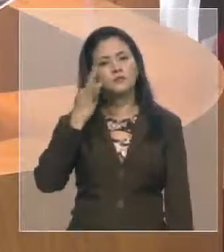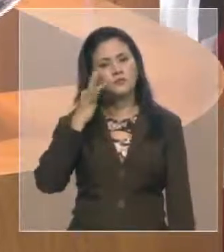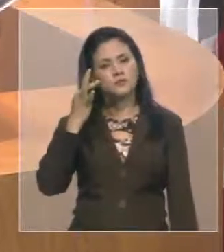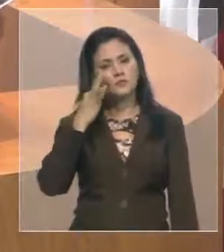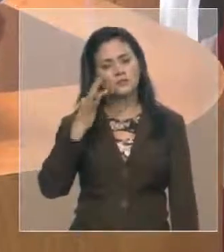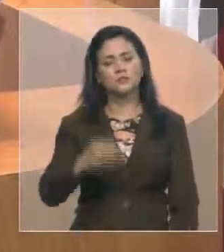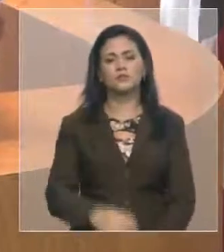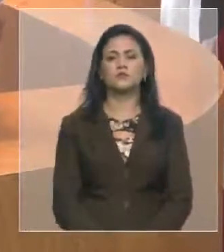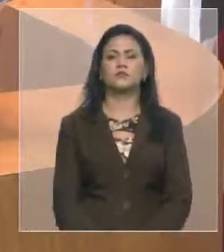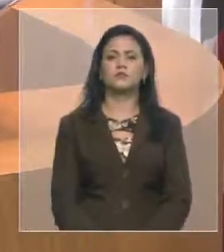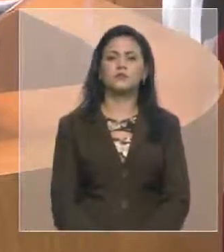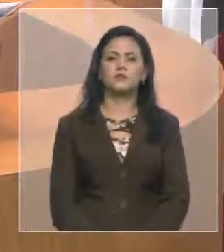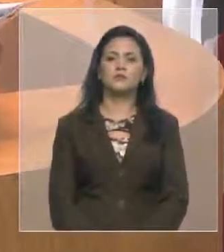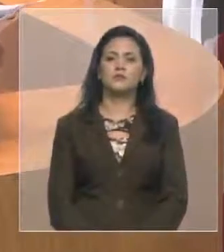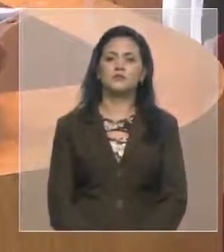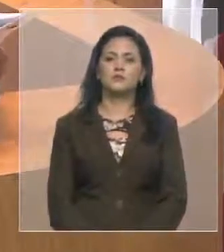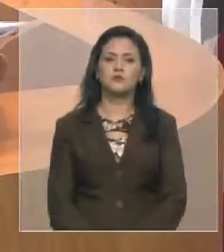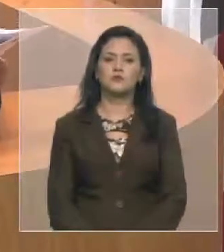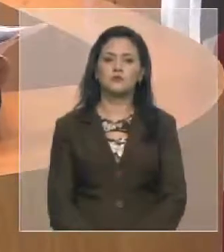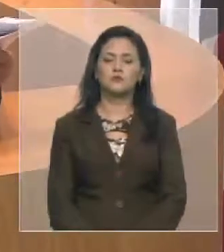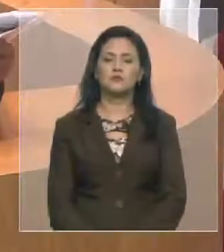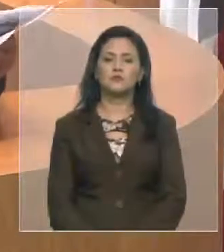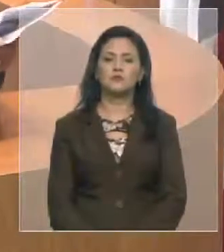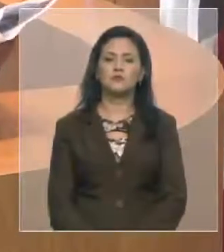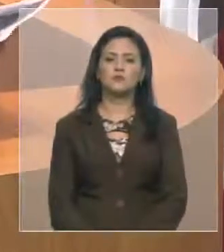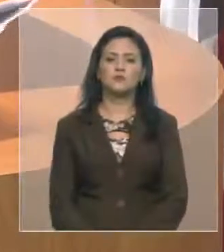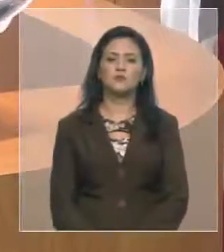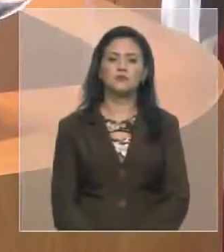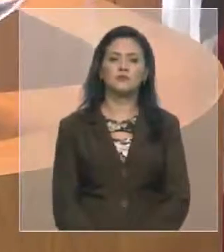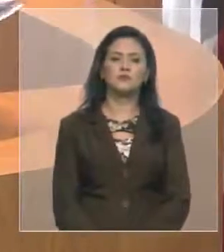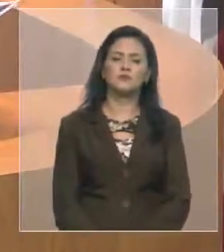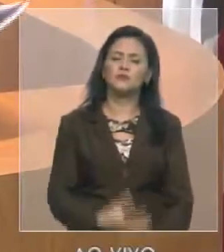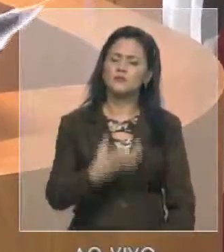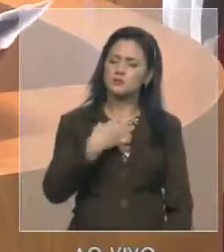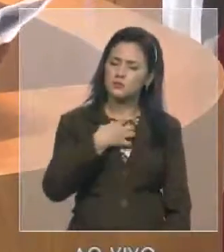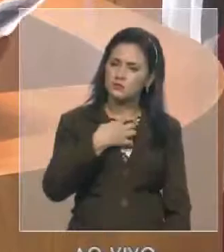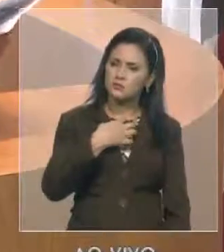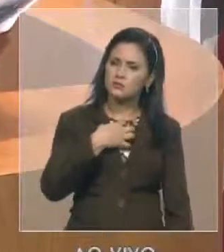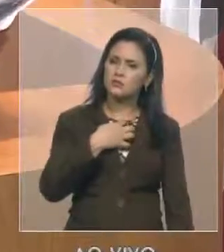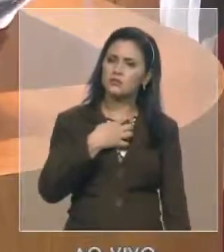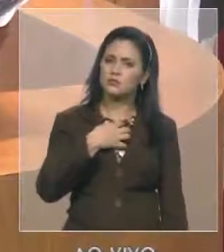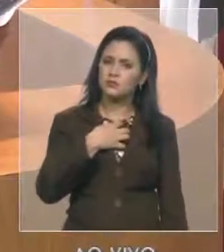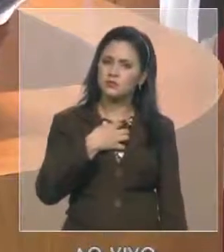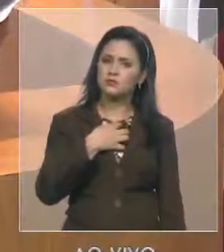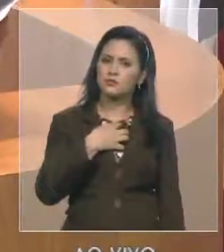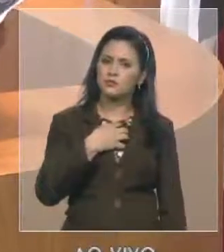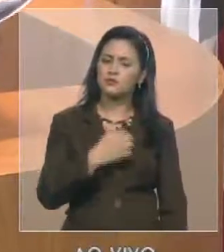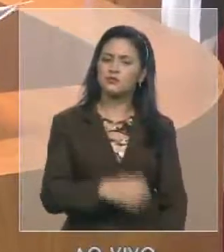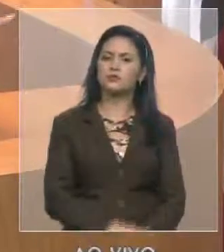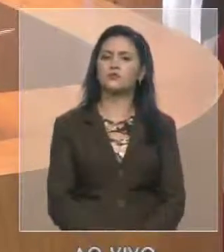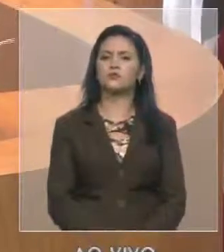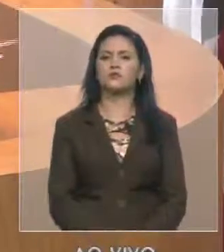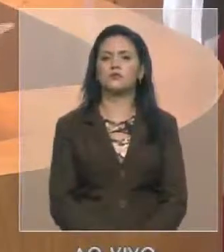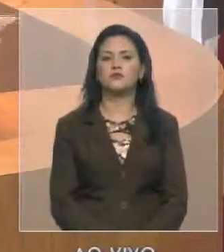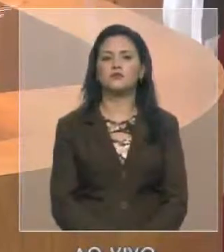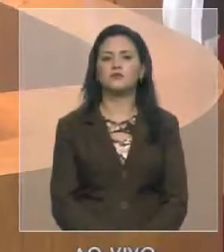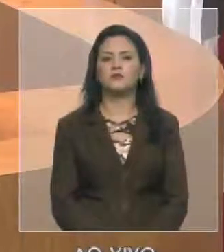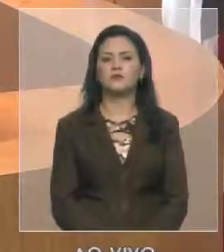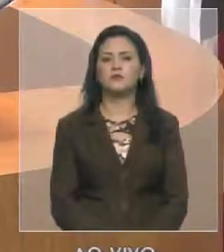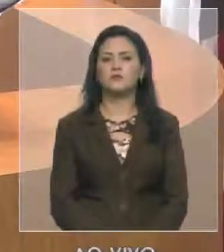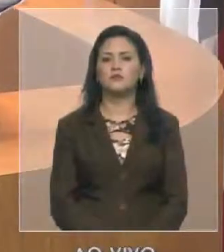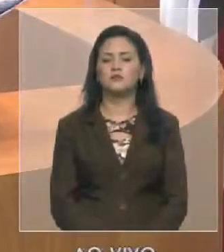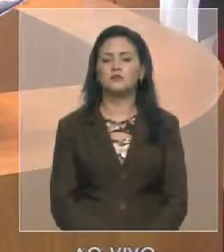Dino, que tenha sensibilidade e isente os repelentes e